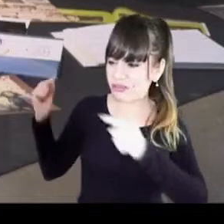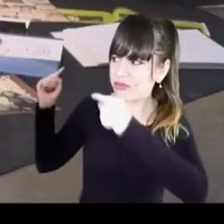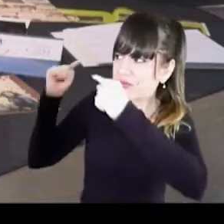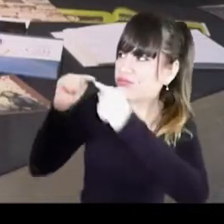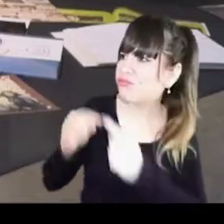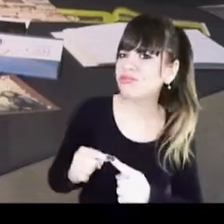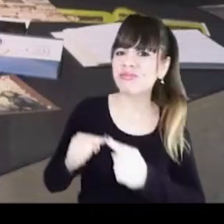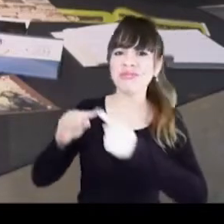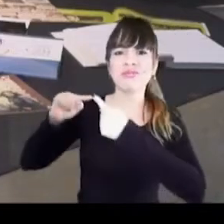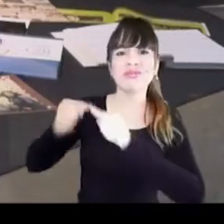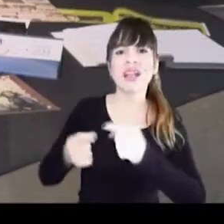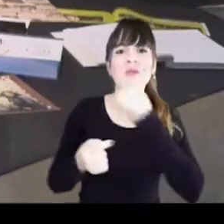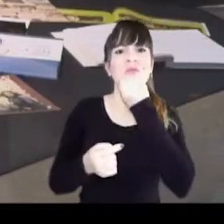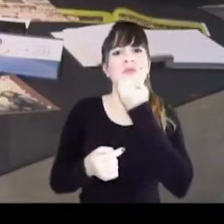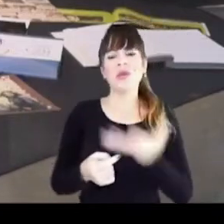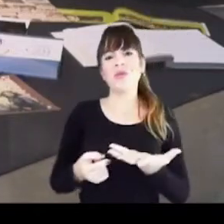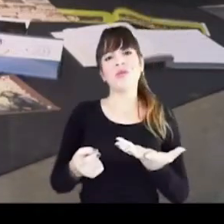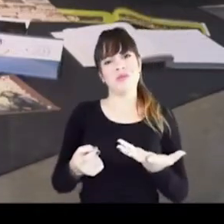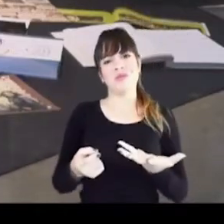Com a vida.